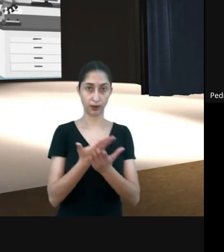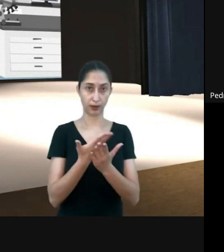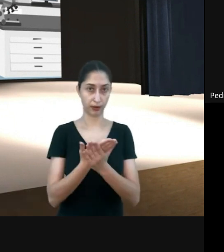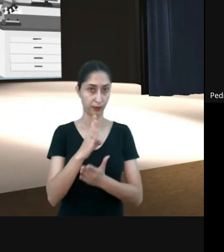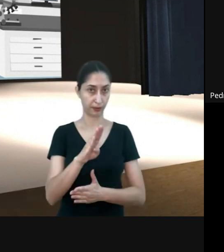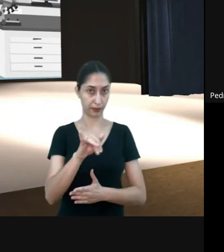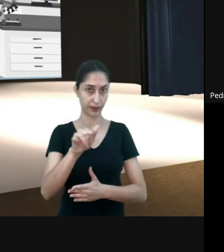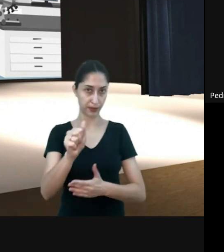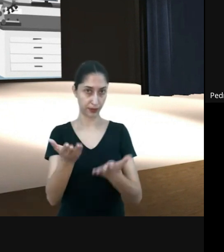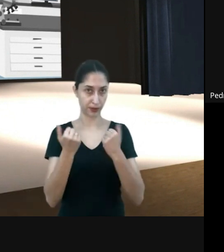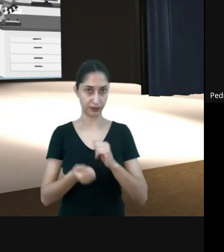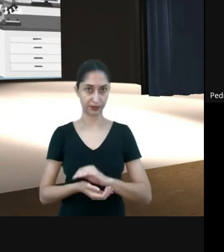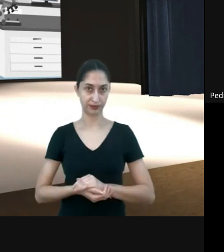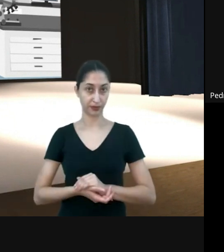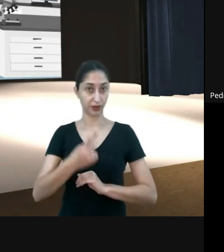Bia?